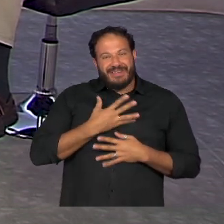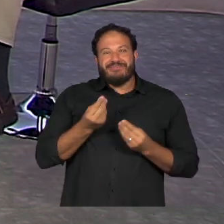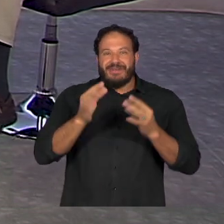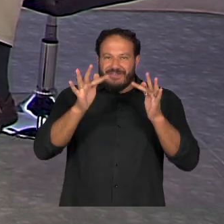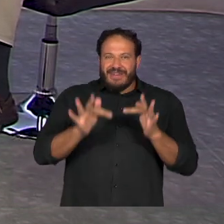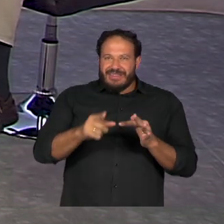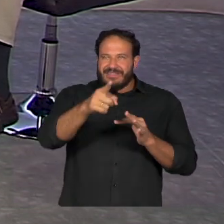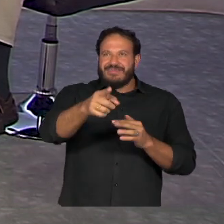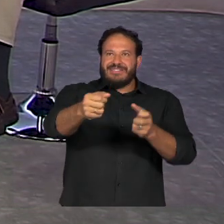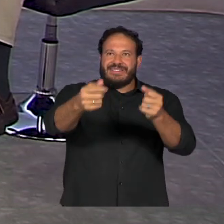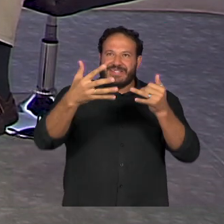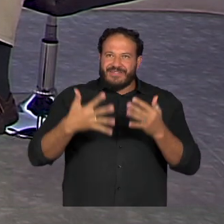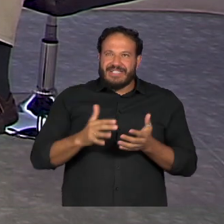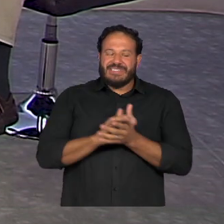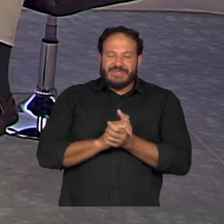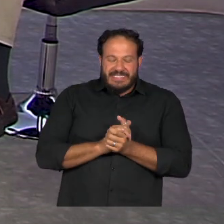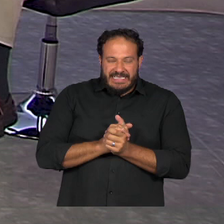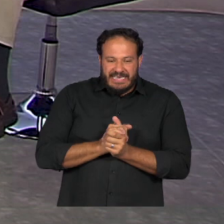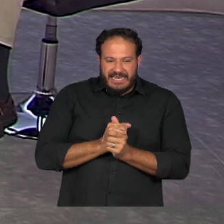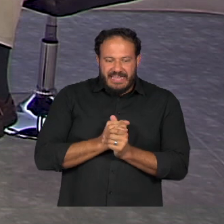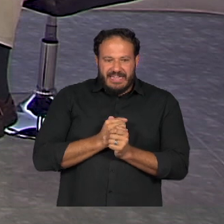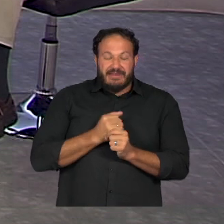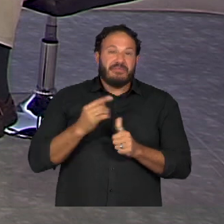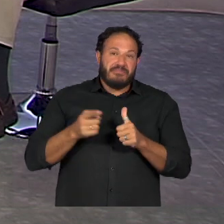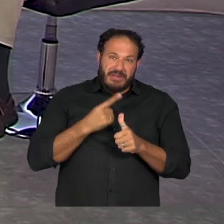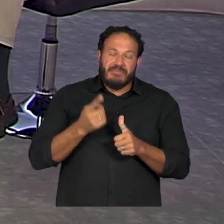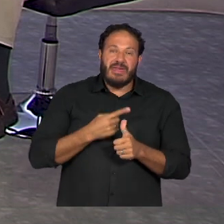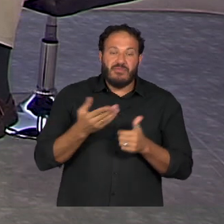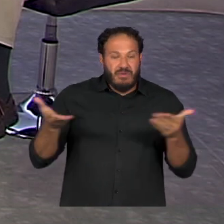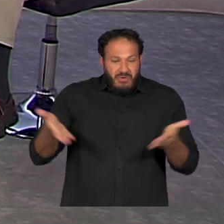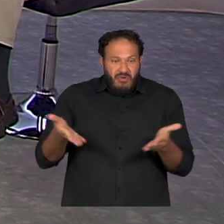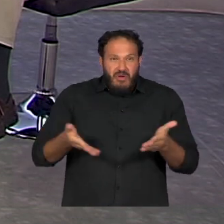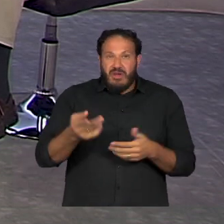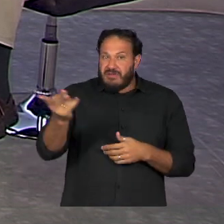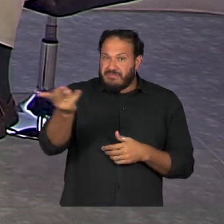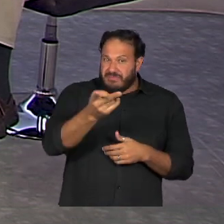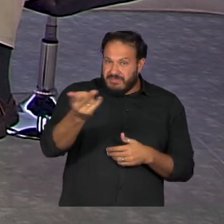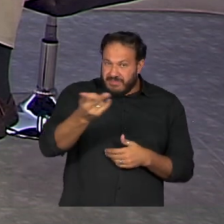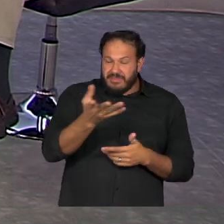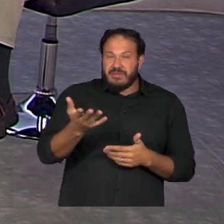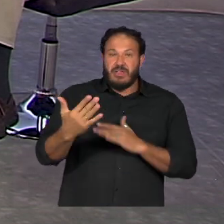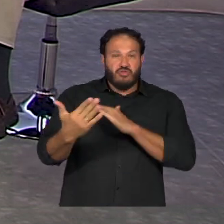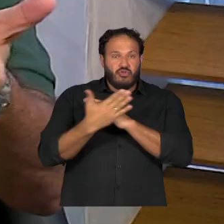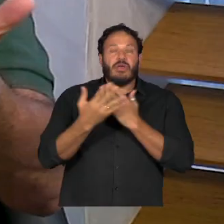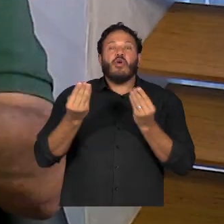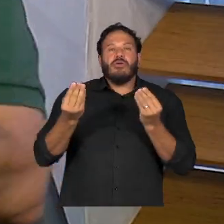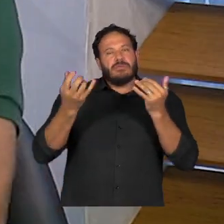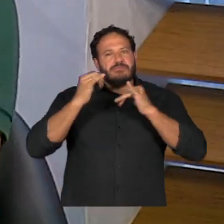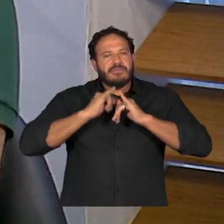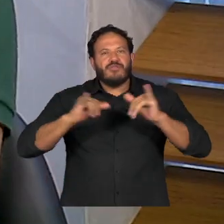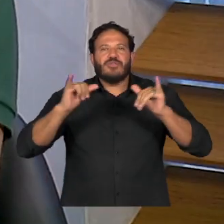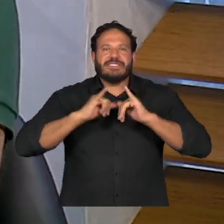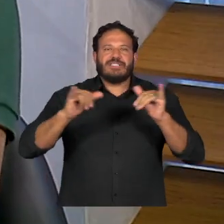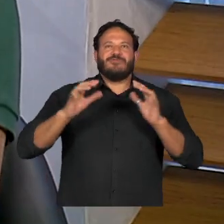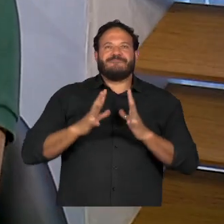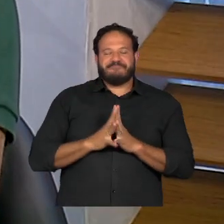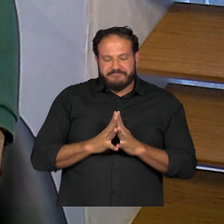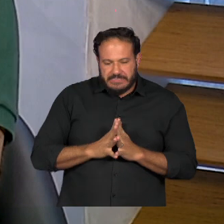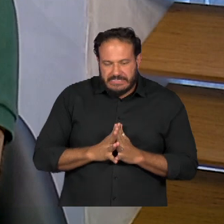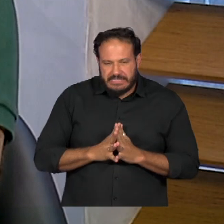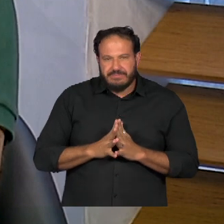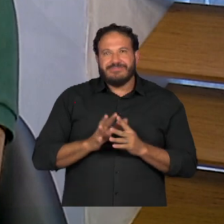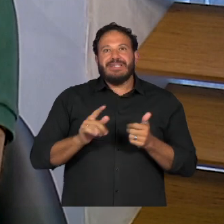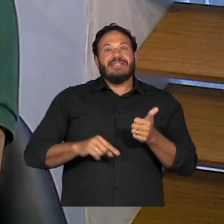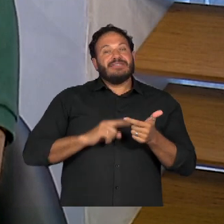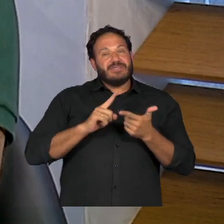fala em primeiro lugar eu acho que vocês nos ajudam muito através da divulgação em segundo